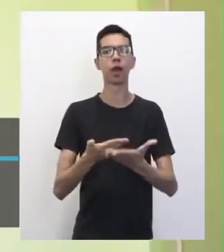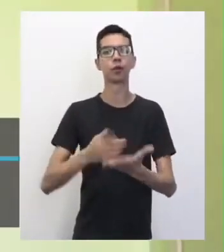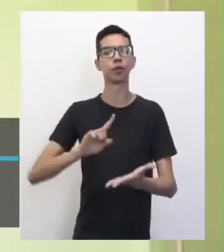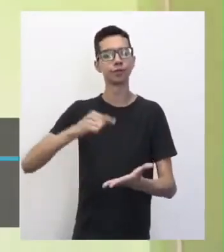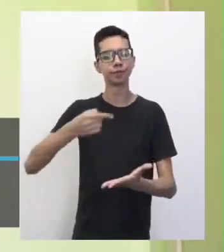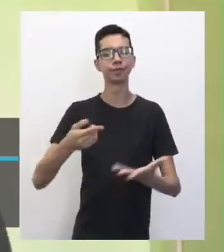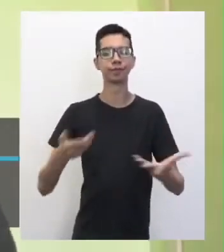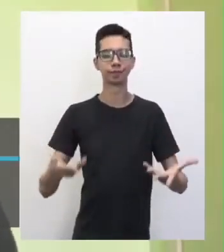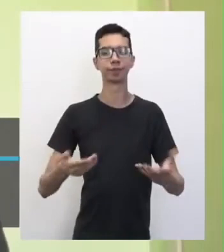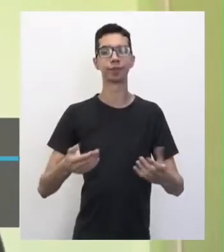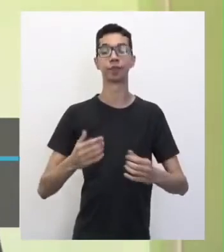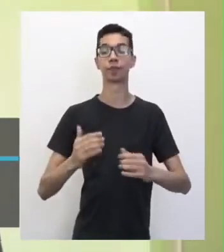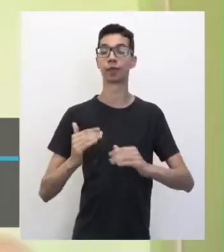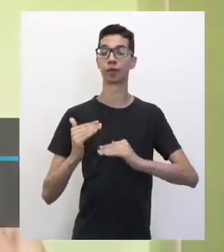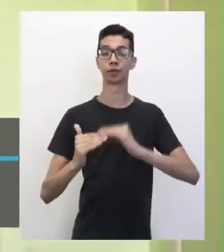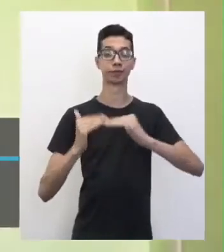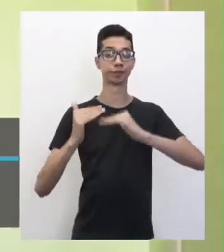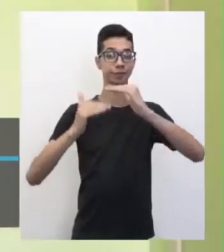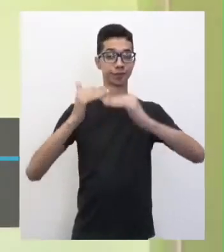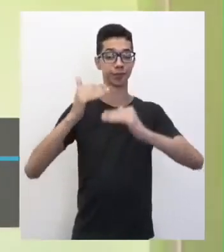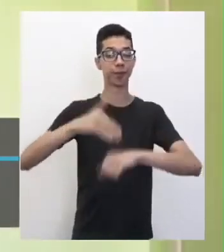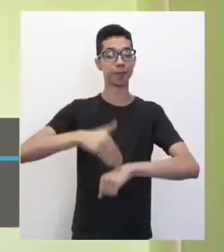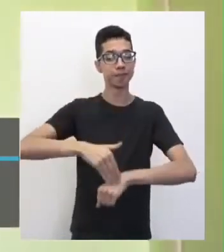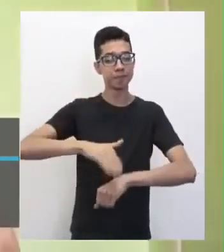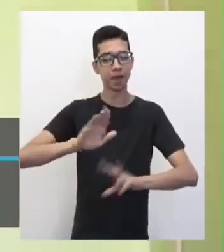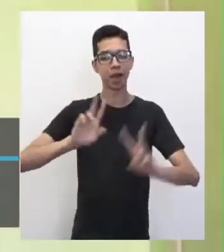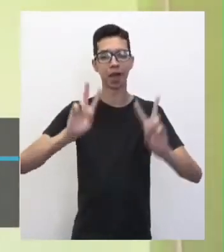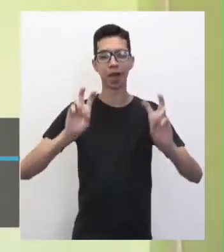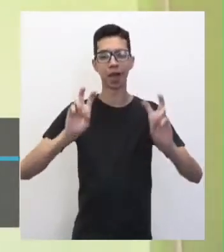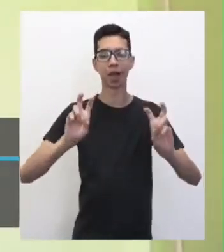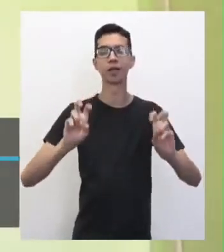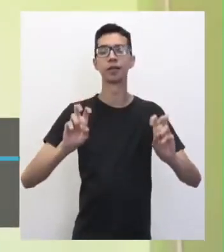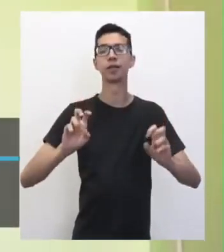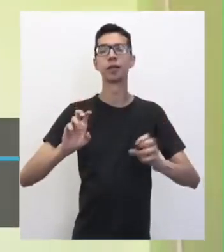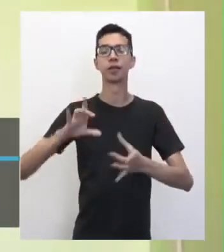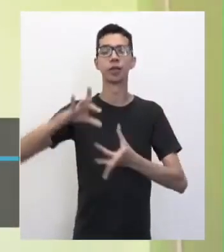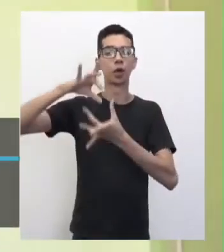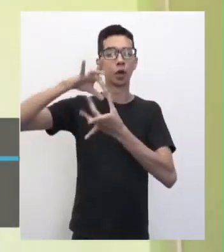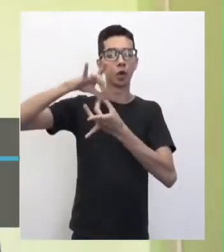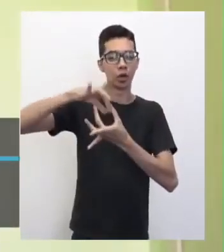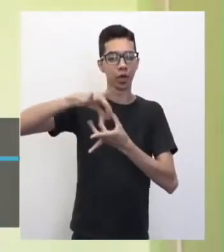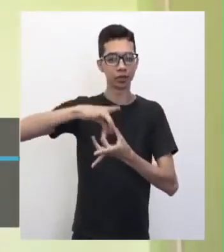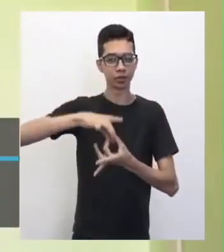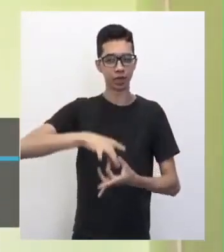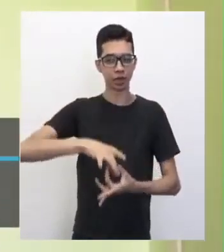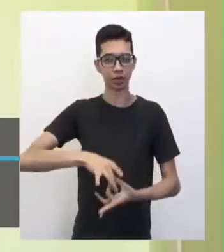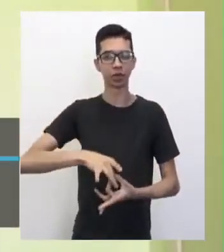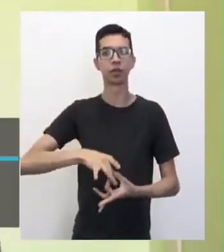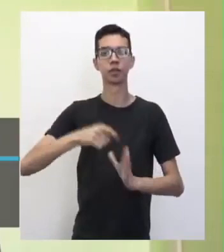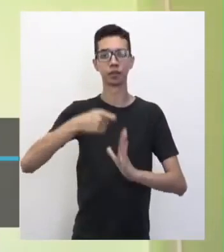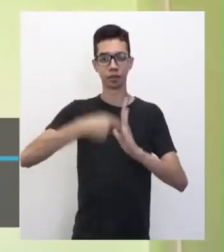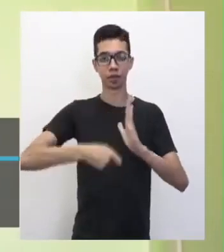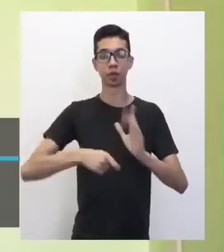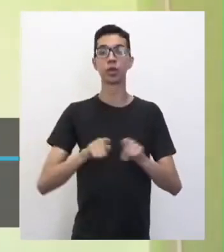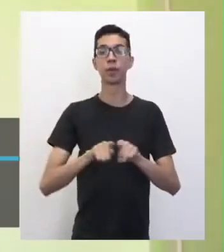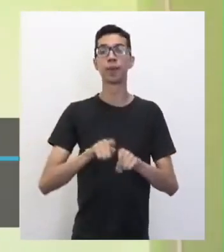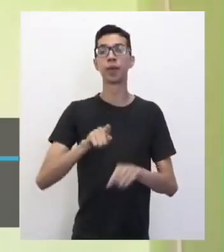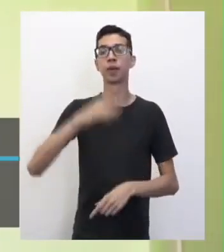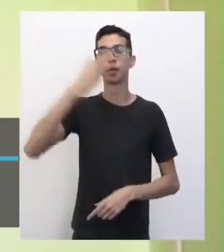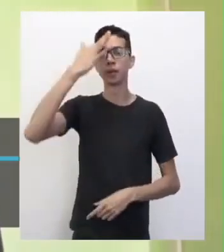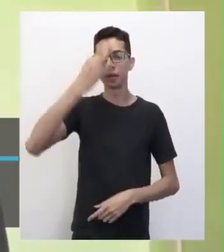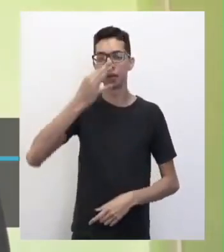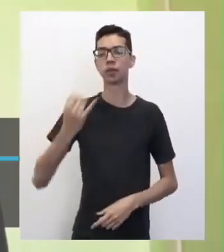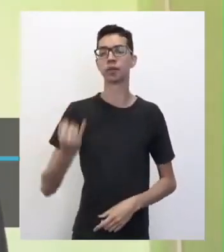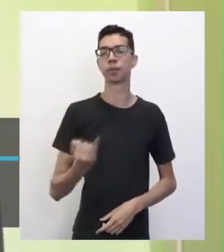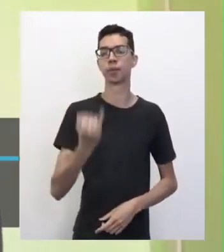avançaremos um pouquinho mais em relação à coesão, à importância dela, trabalharemos mais exemplos